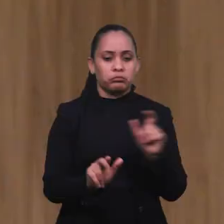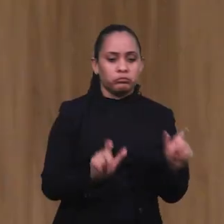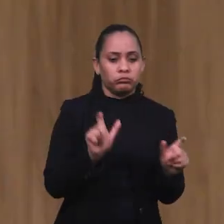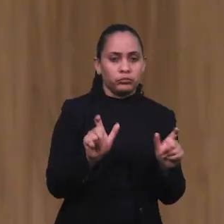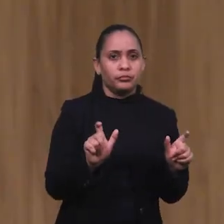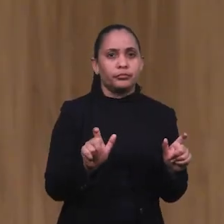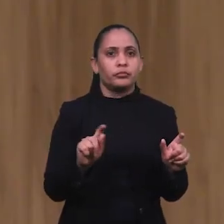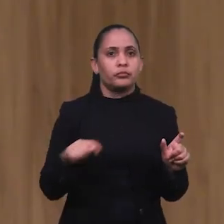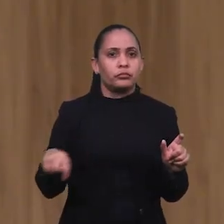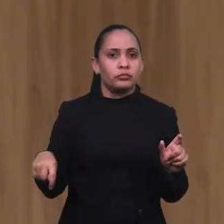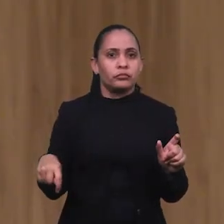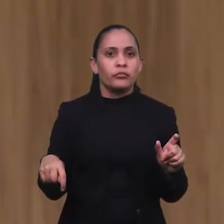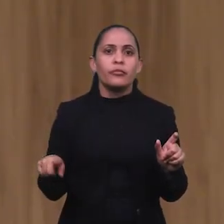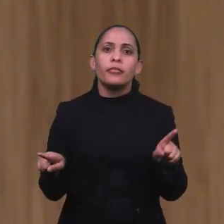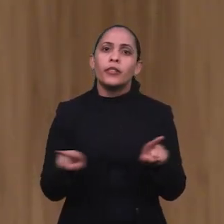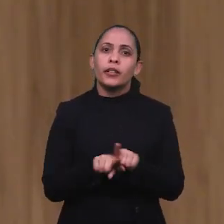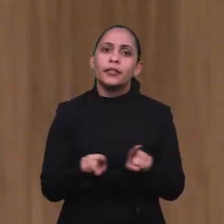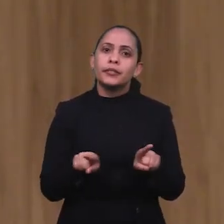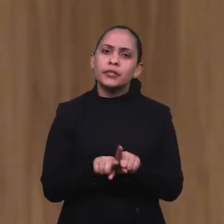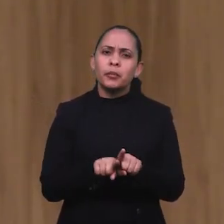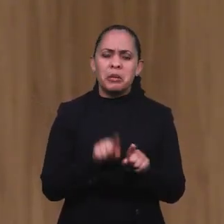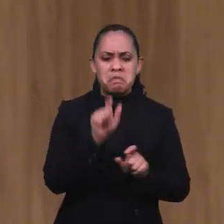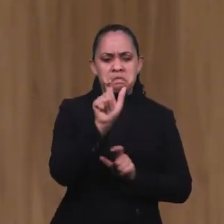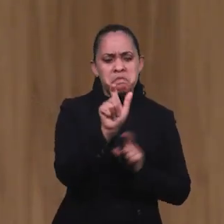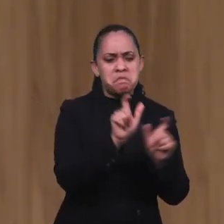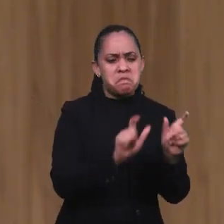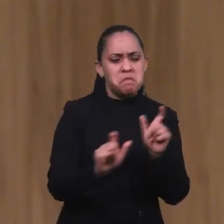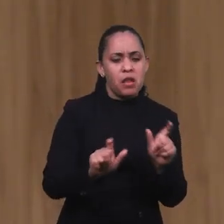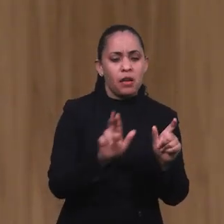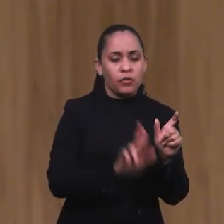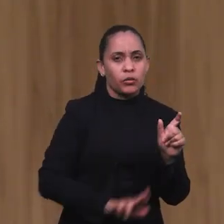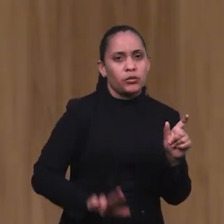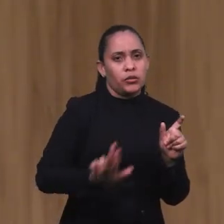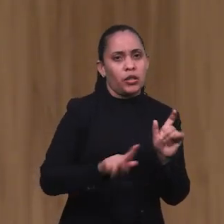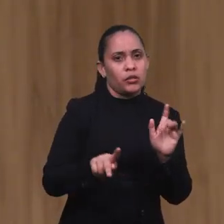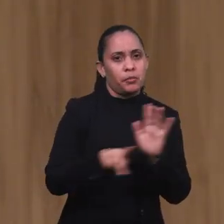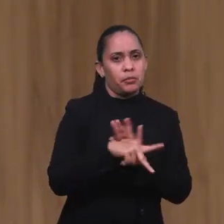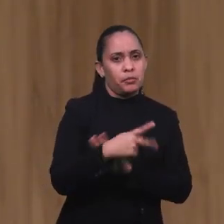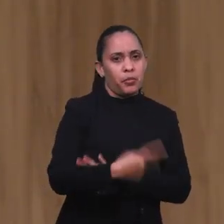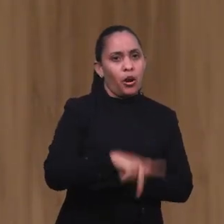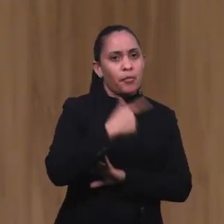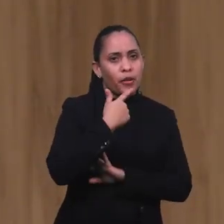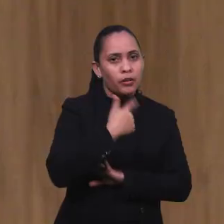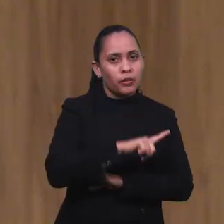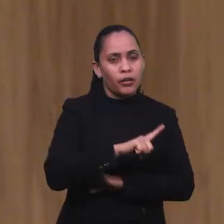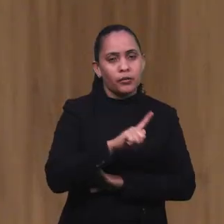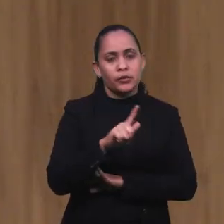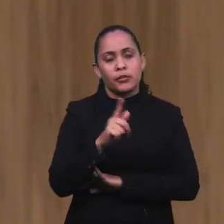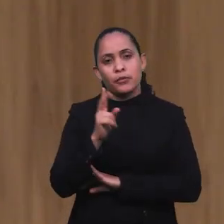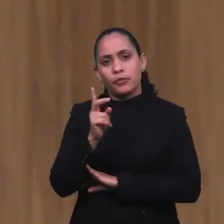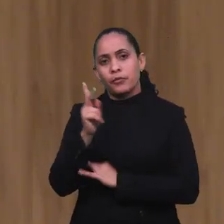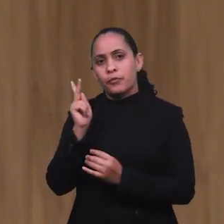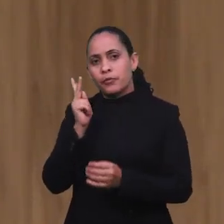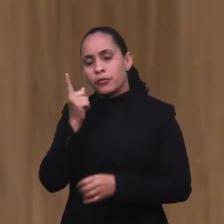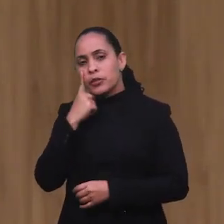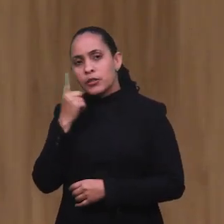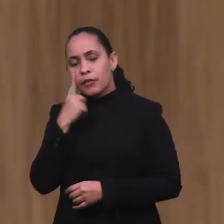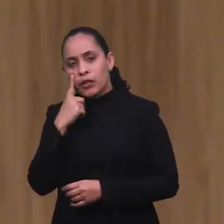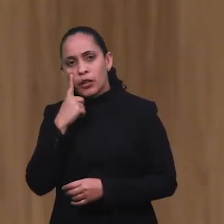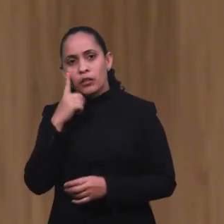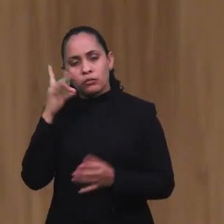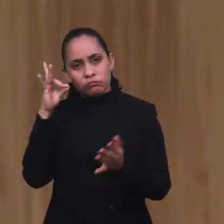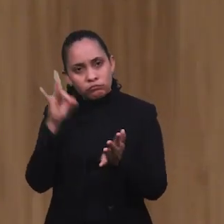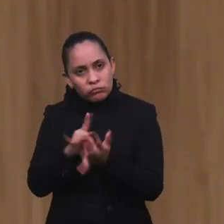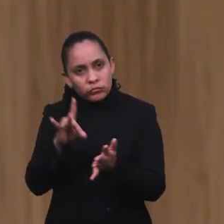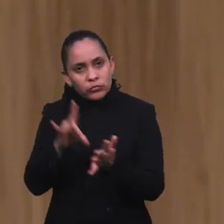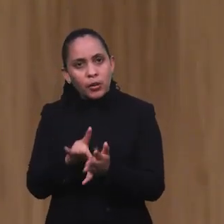E tem também outra palavra aqui, sugênesis. Essas palavras têm diferença. Então, você vai ver no grego original, quando